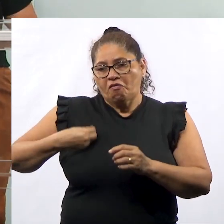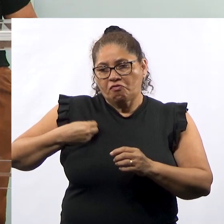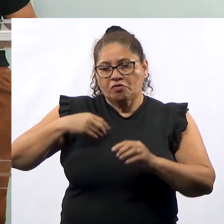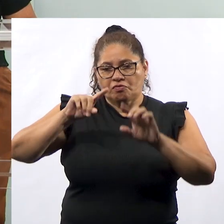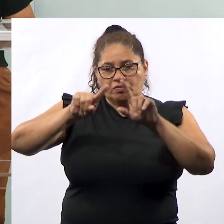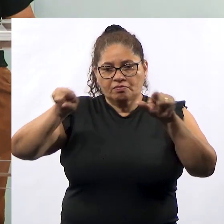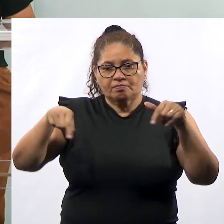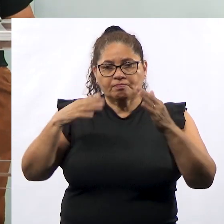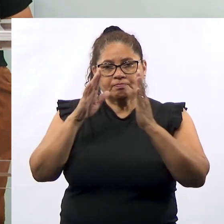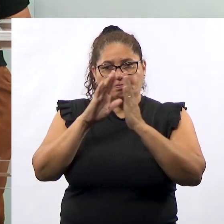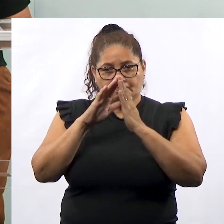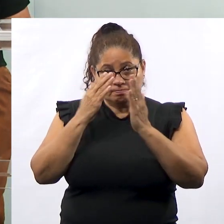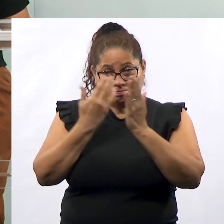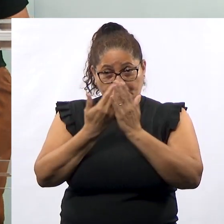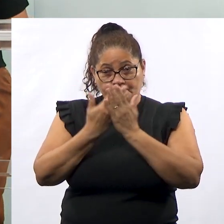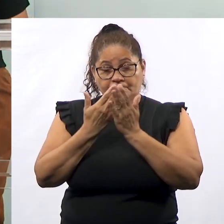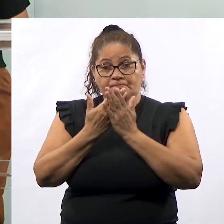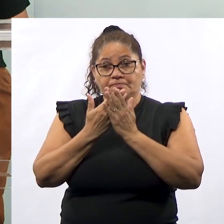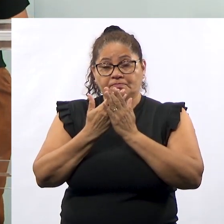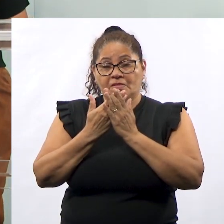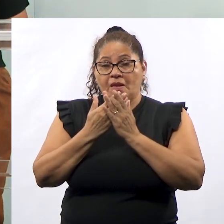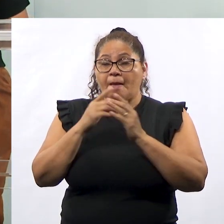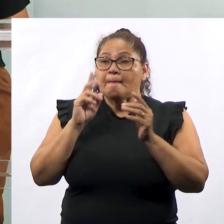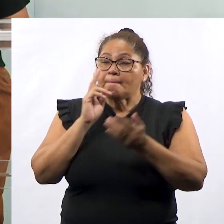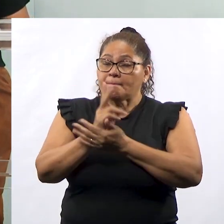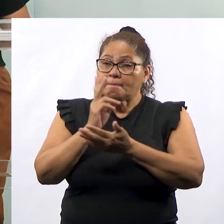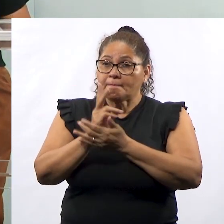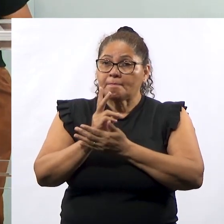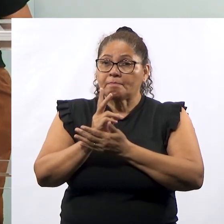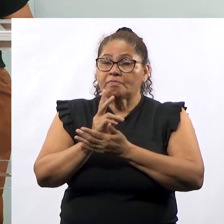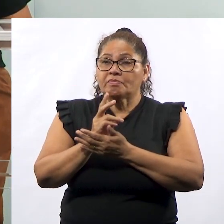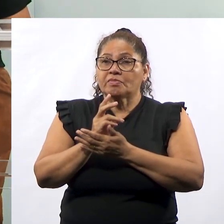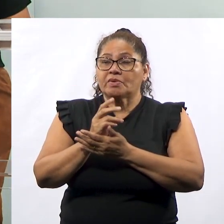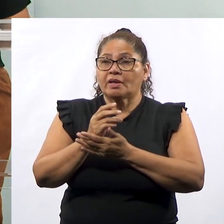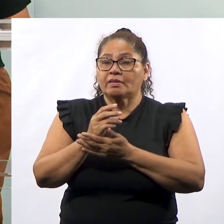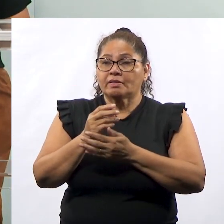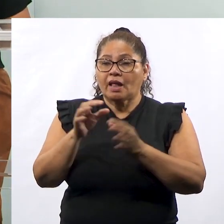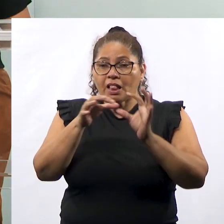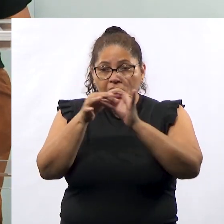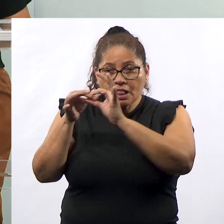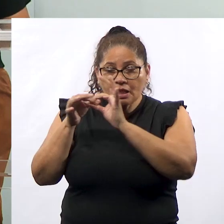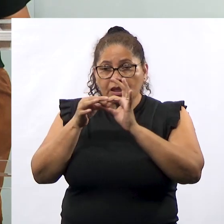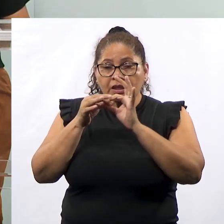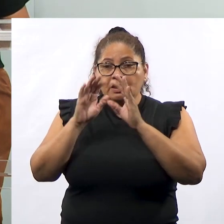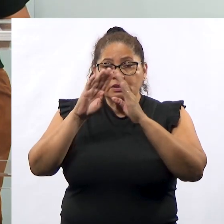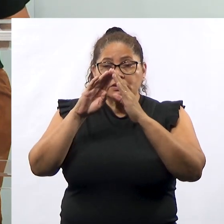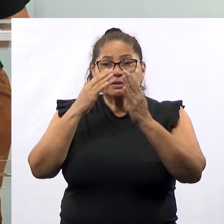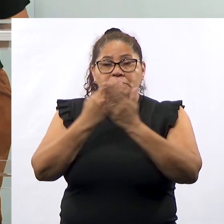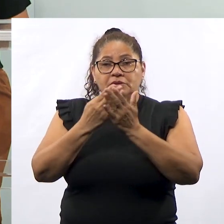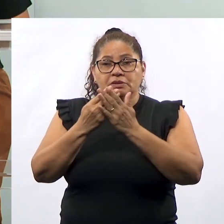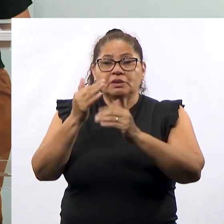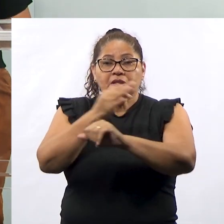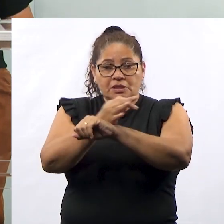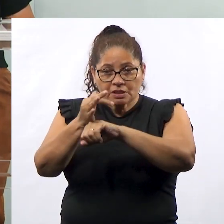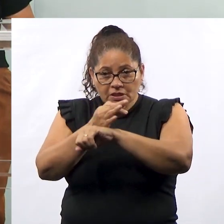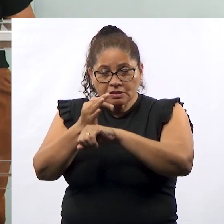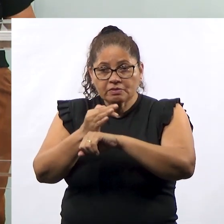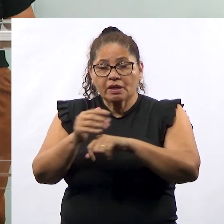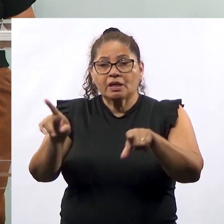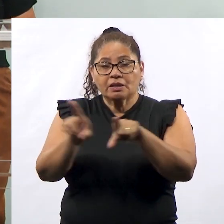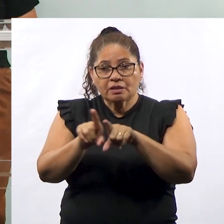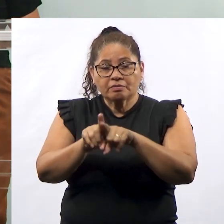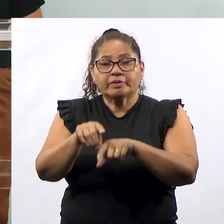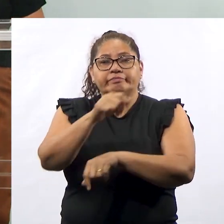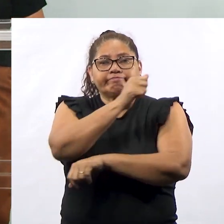ou fora da escola, porque mesmo quando ele não está na escola, ele continua vinculado a ela. Mesmo nas férias, ele continua